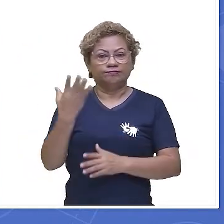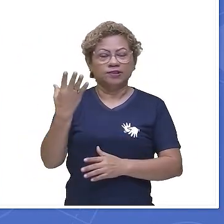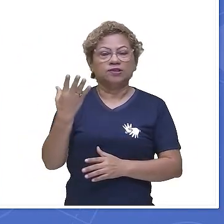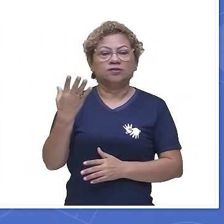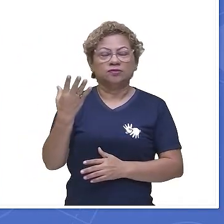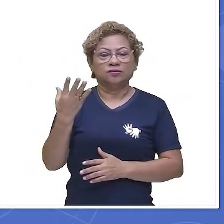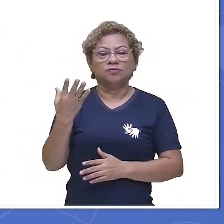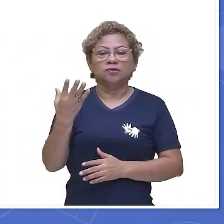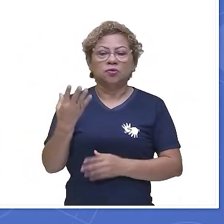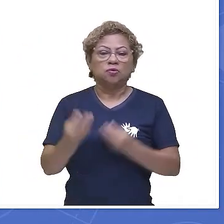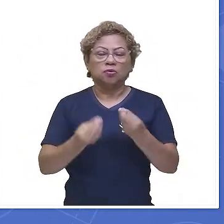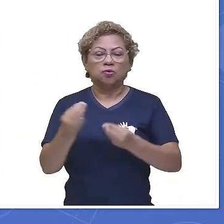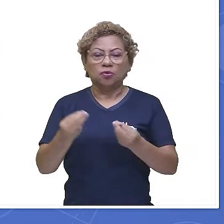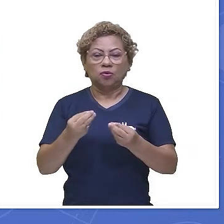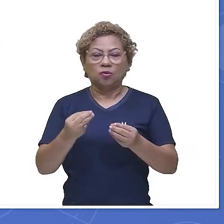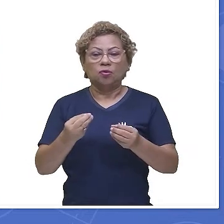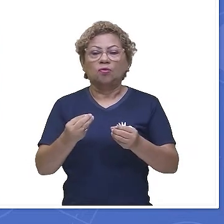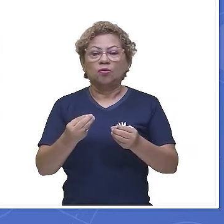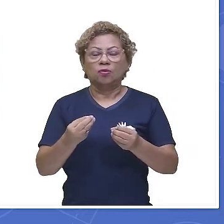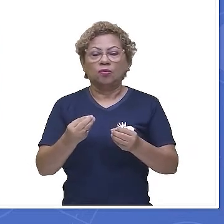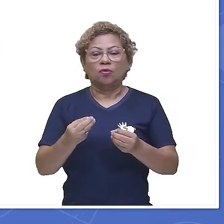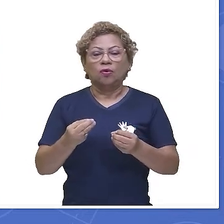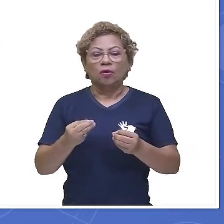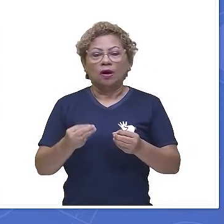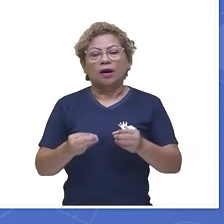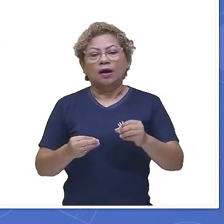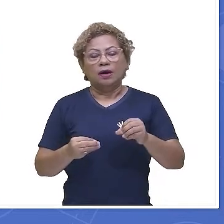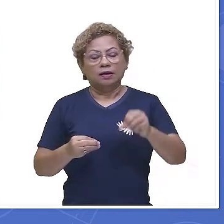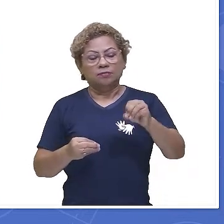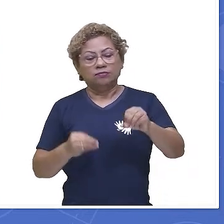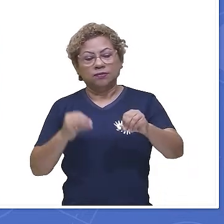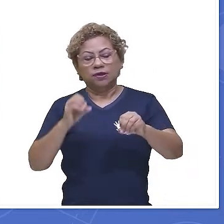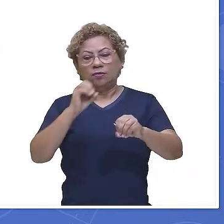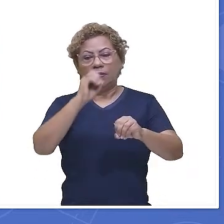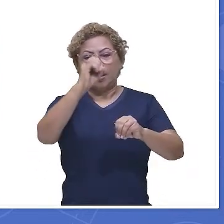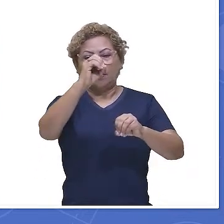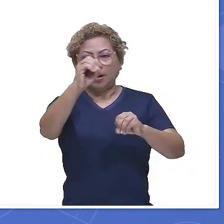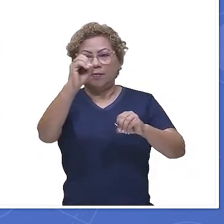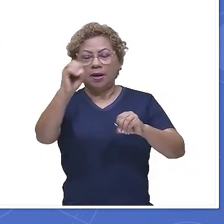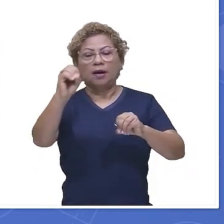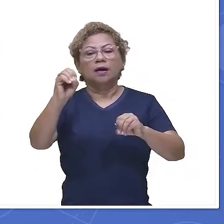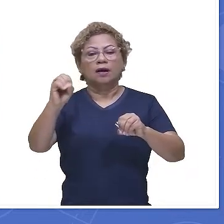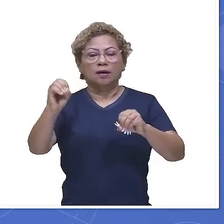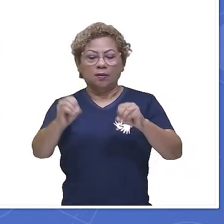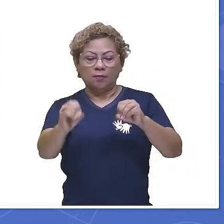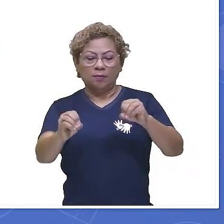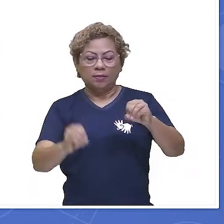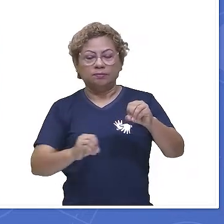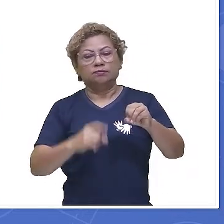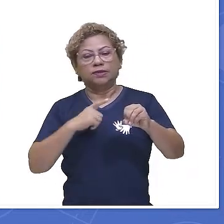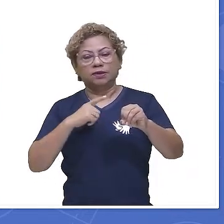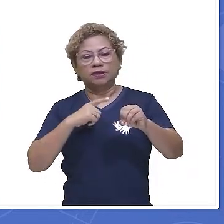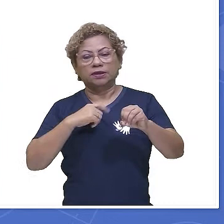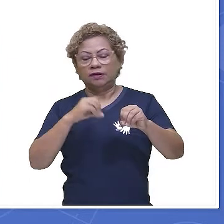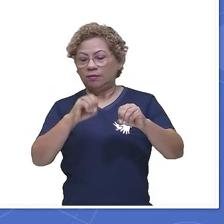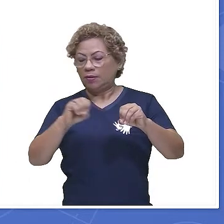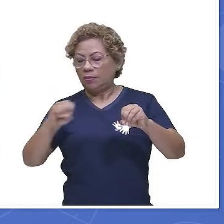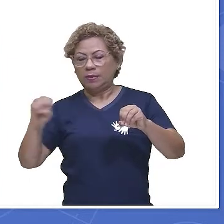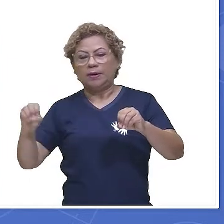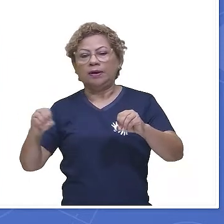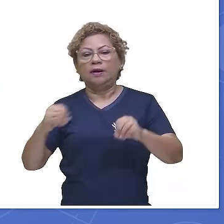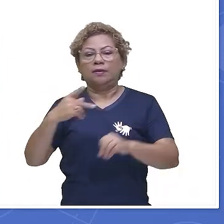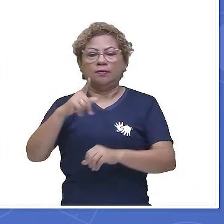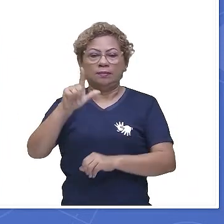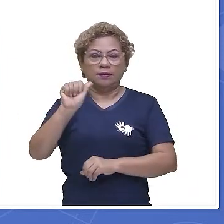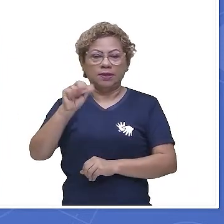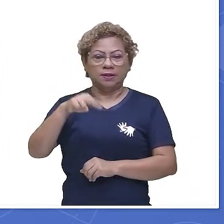que os planetas orbitam o sistema solar. Nós temos o Christian Huygens, também mostrado aí na imagem. E,